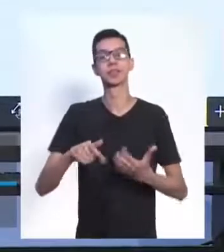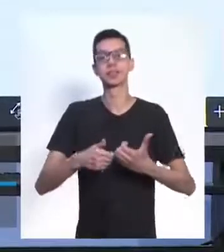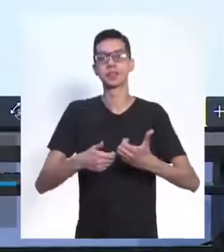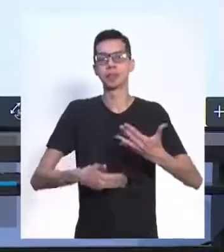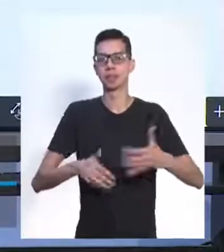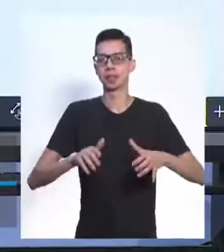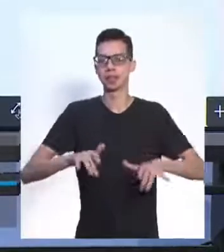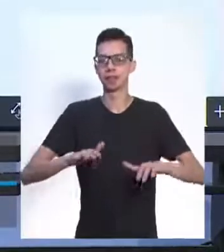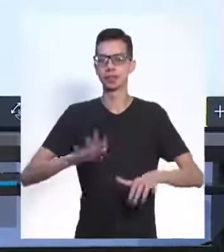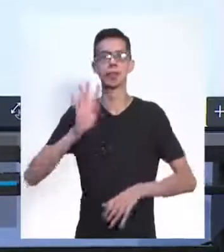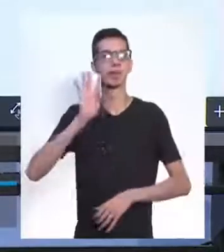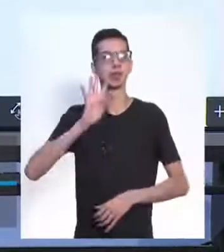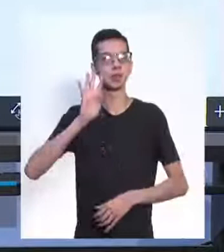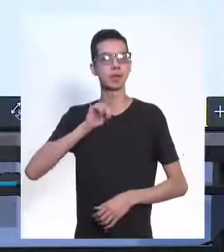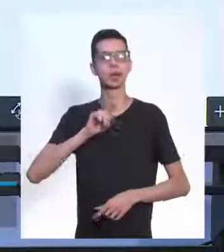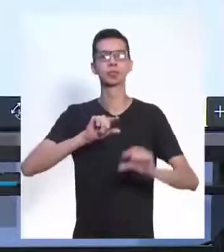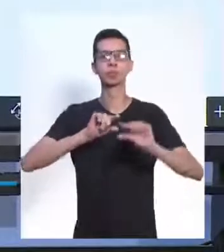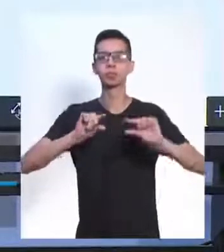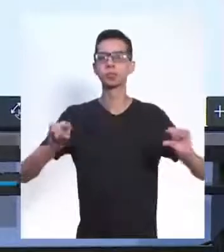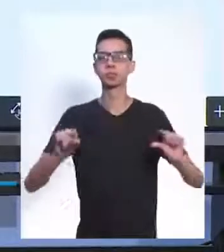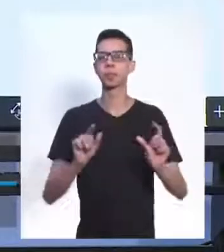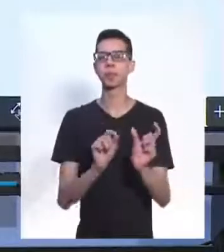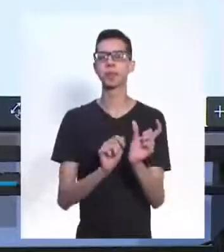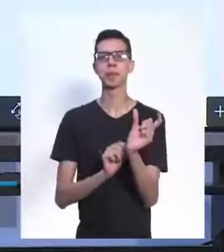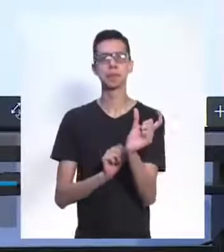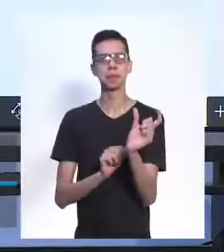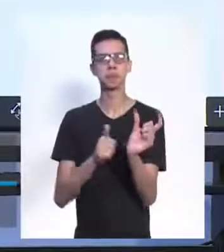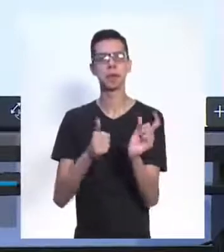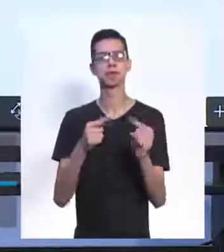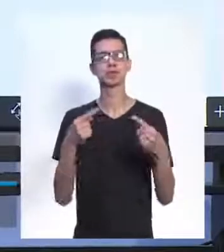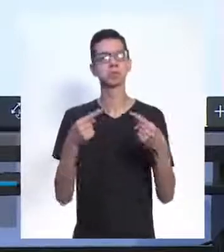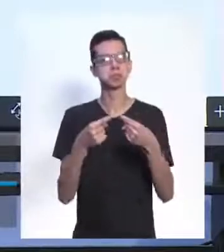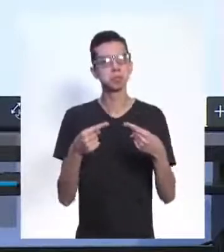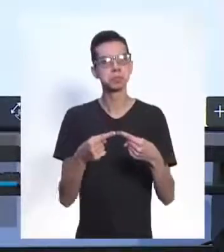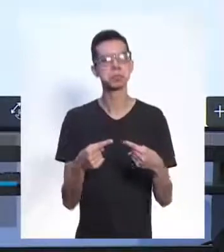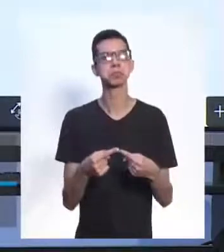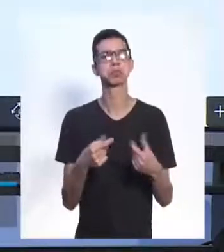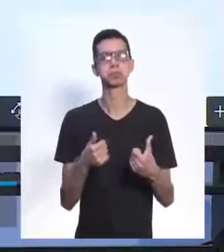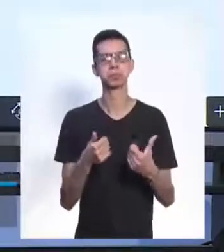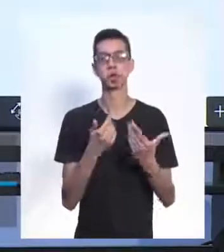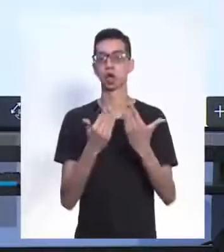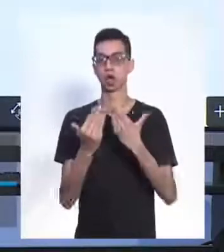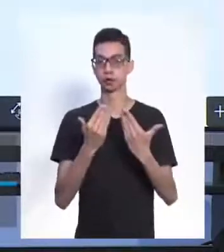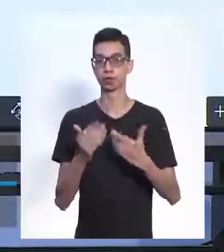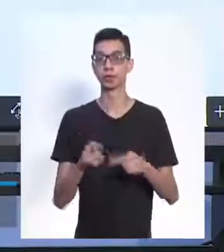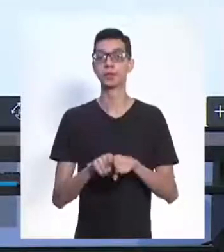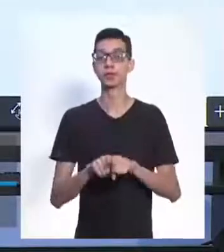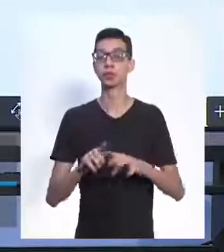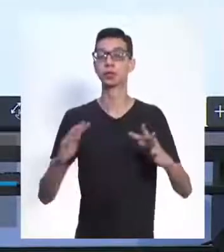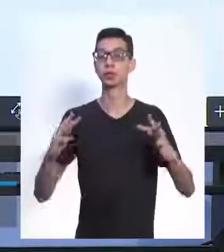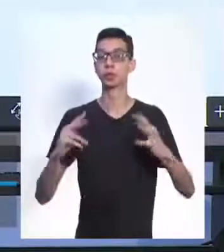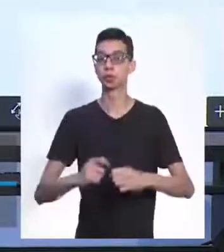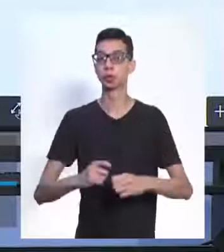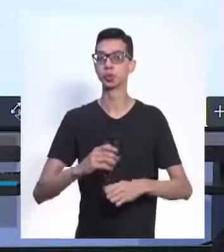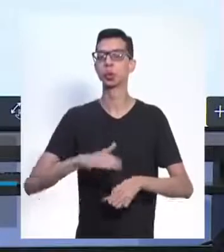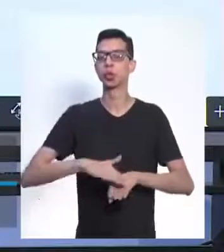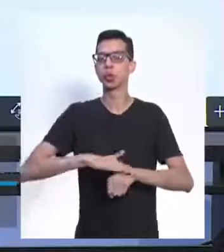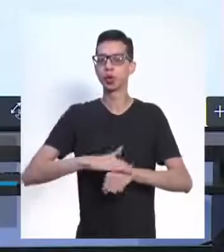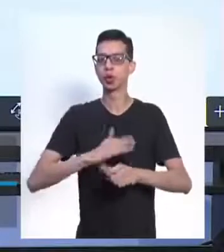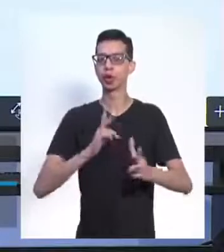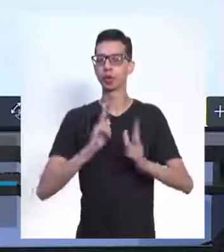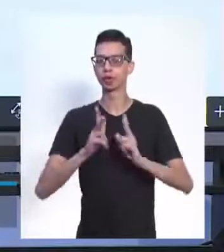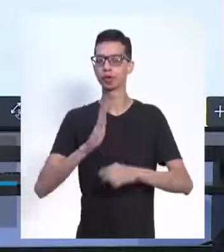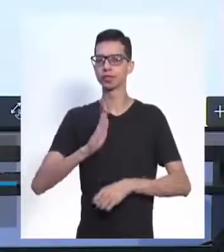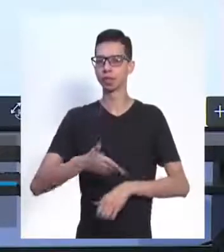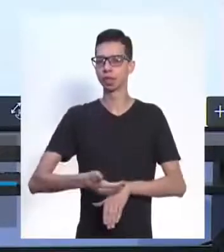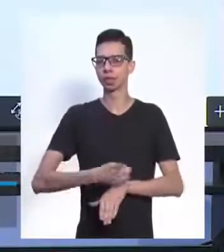Tá bacana o palavreado de vocês, tá coerente com o que a gente está conversando e tá coerente com tudo que a gente vem conversando desde o